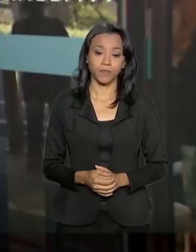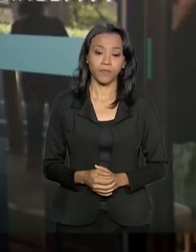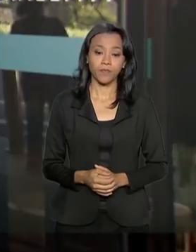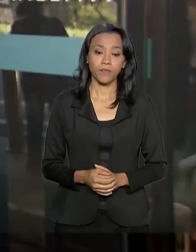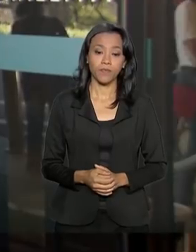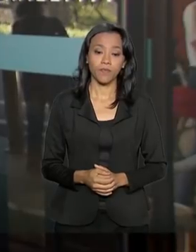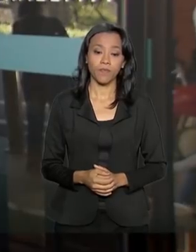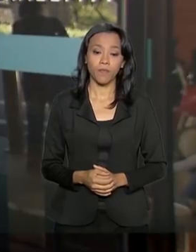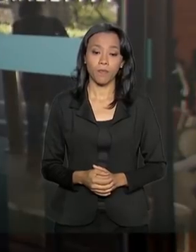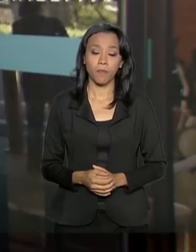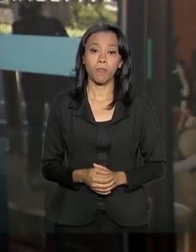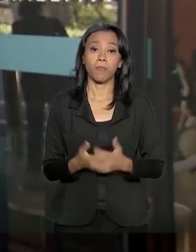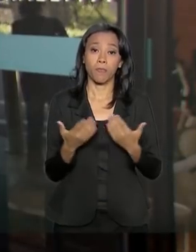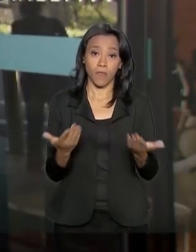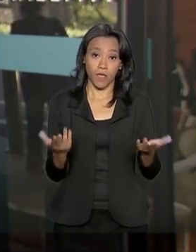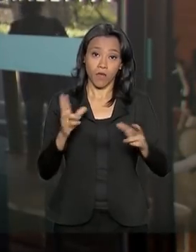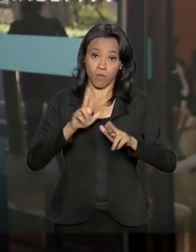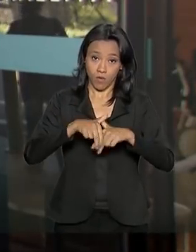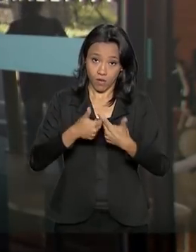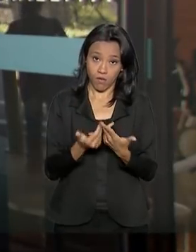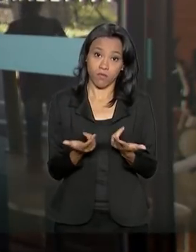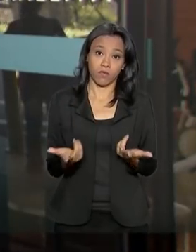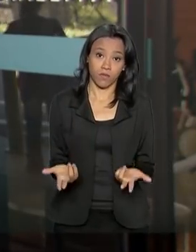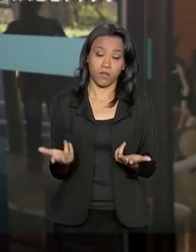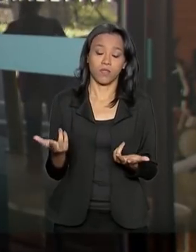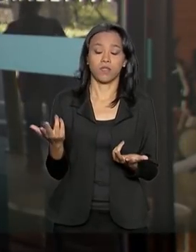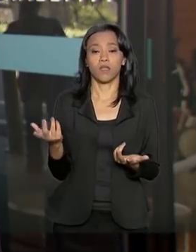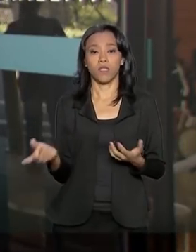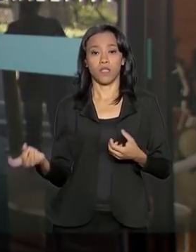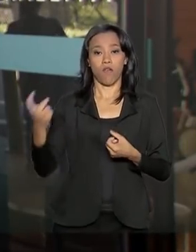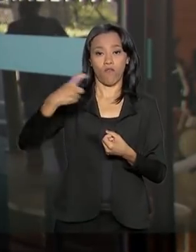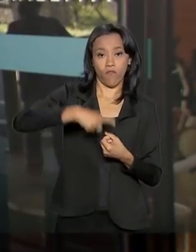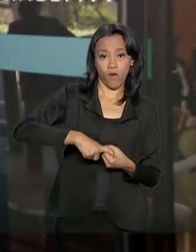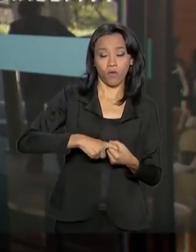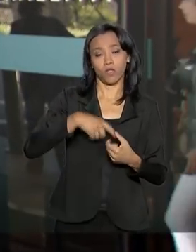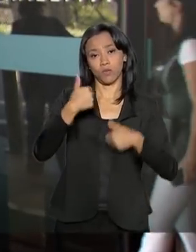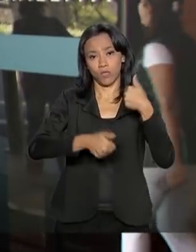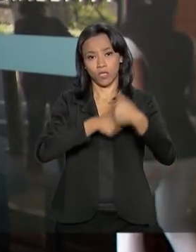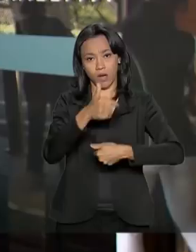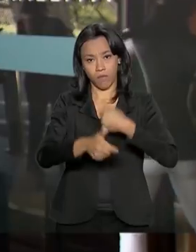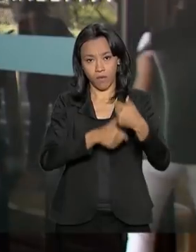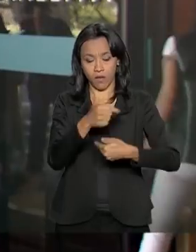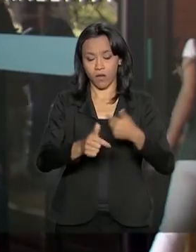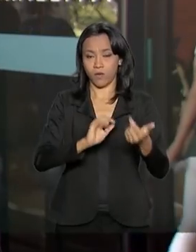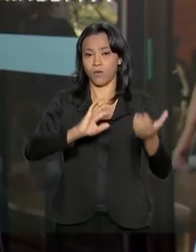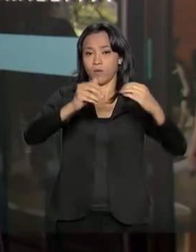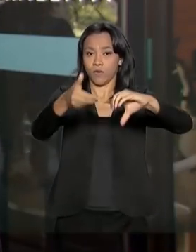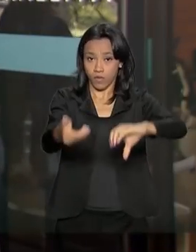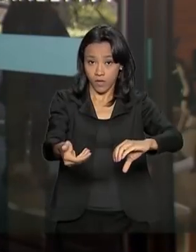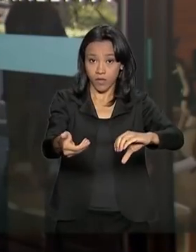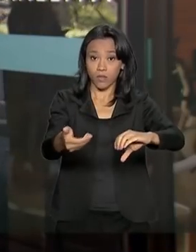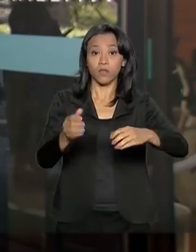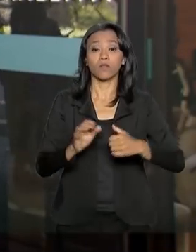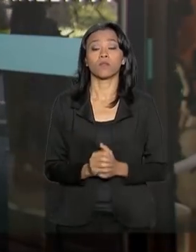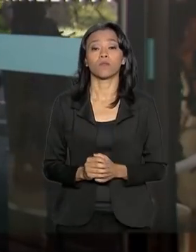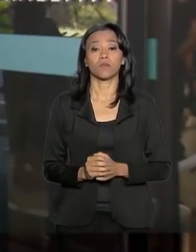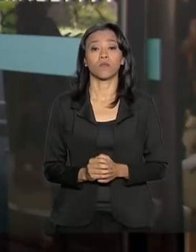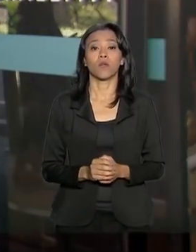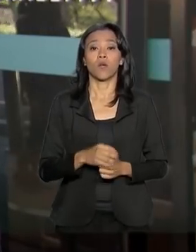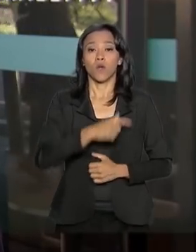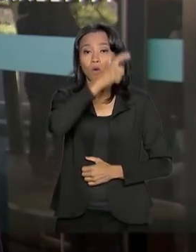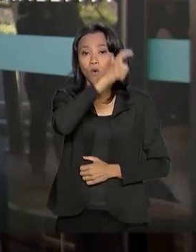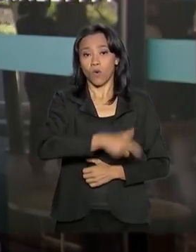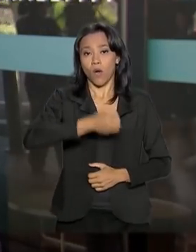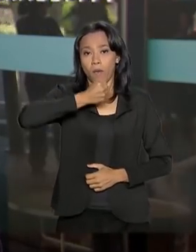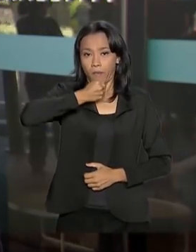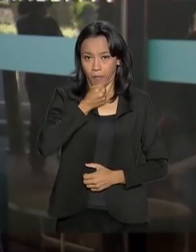trabalho em virtude da retomada das atividades legislativas no Congresso Nacional o o porta-voz